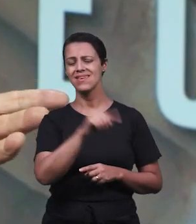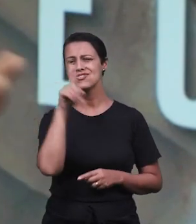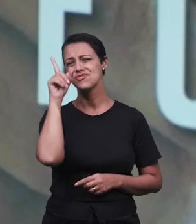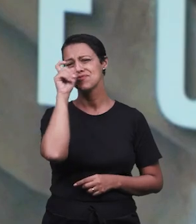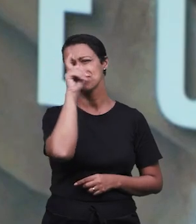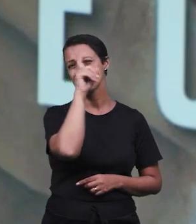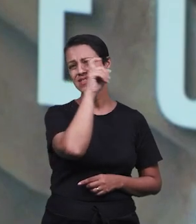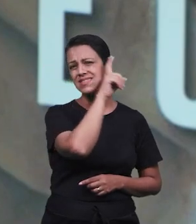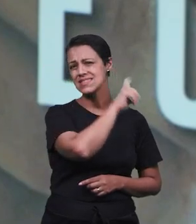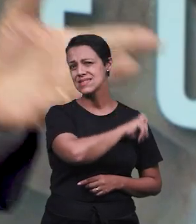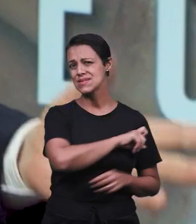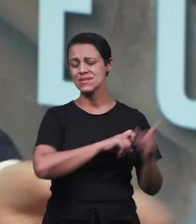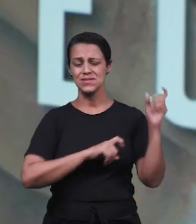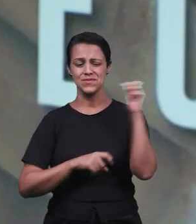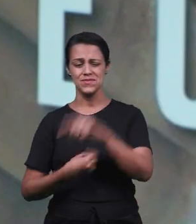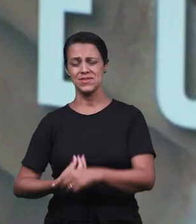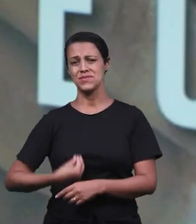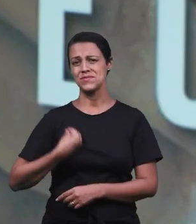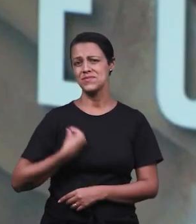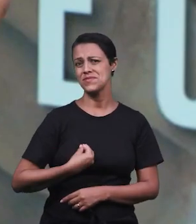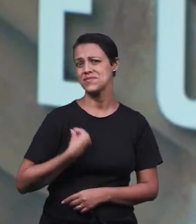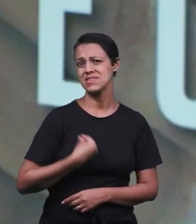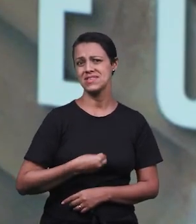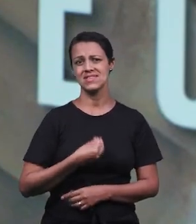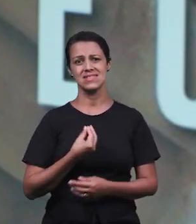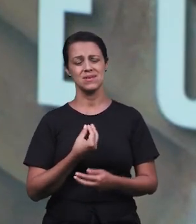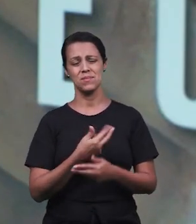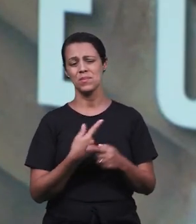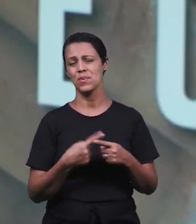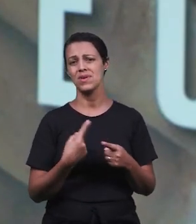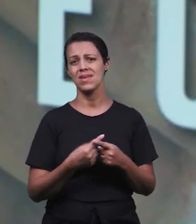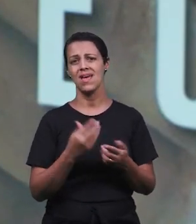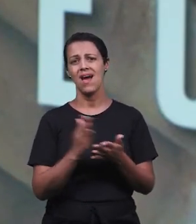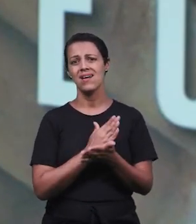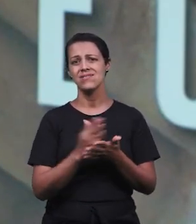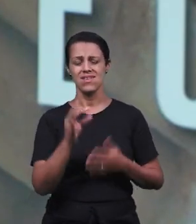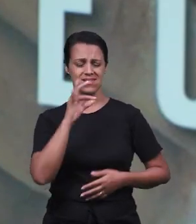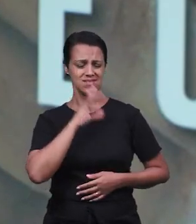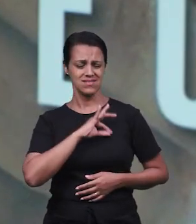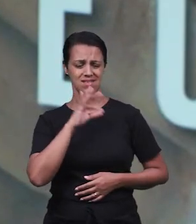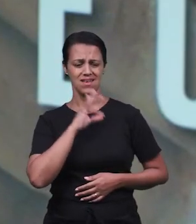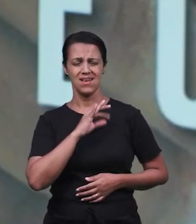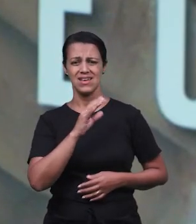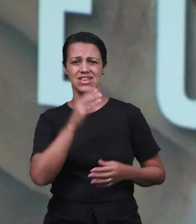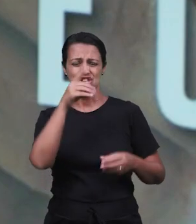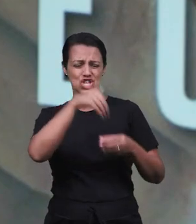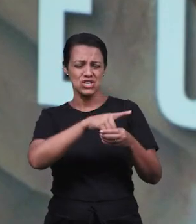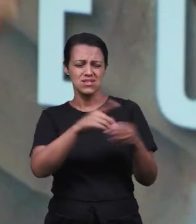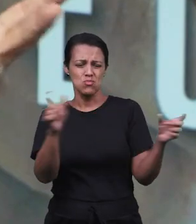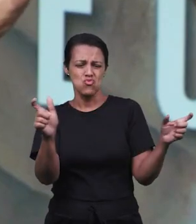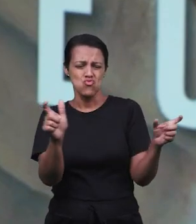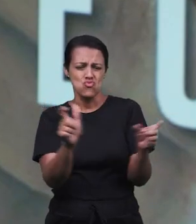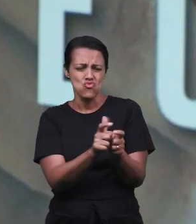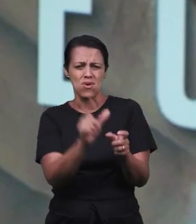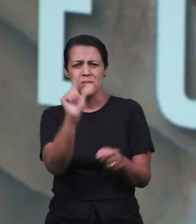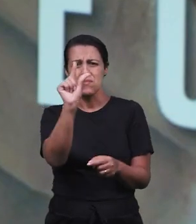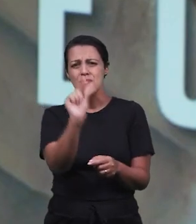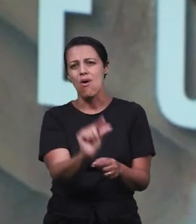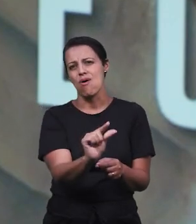suprir, ele, a família, passaram extremas dificuldades. De outro lado, o